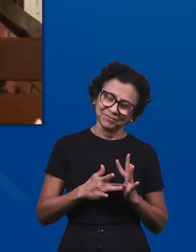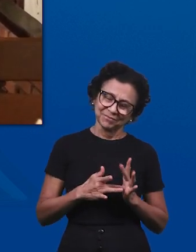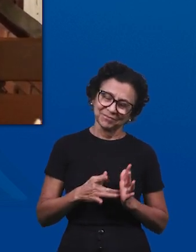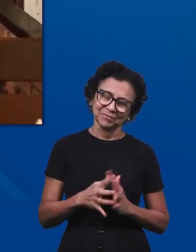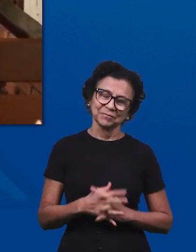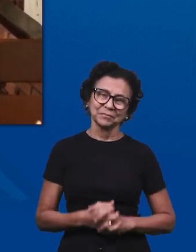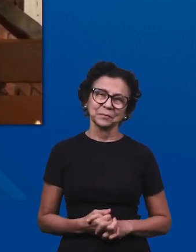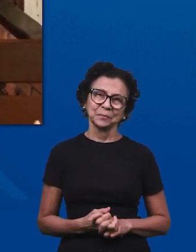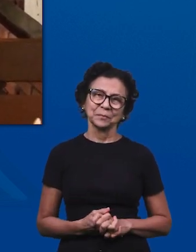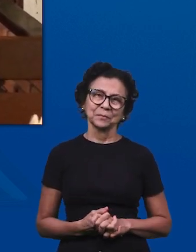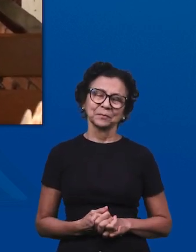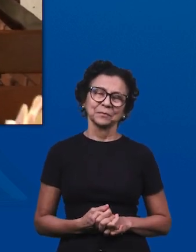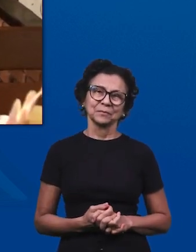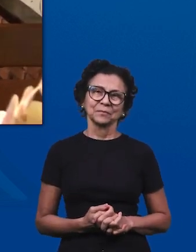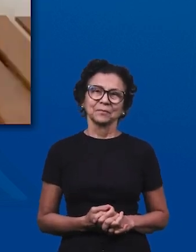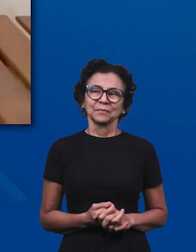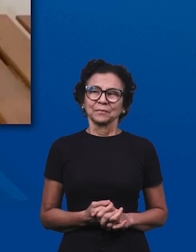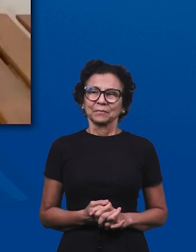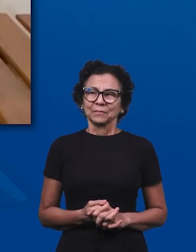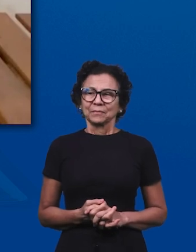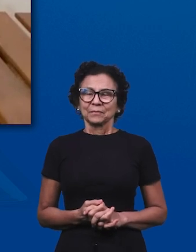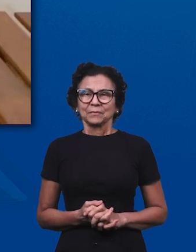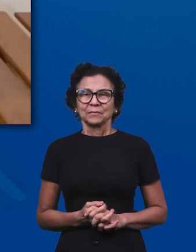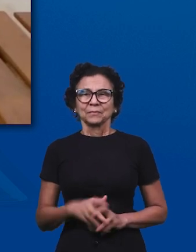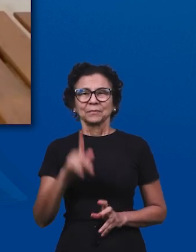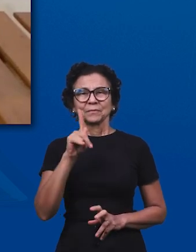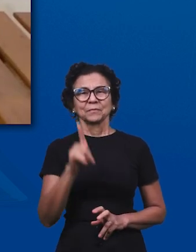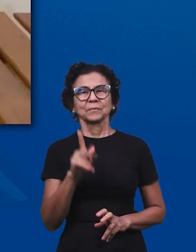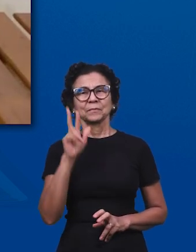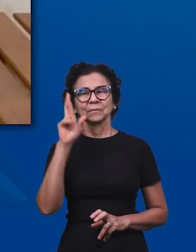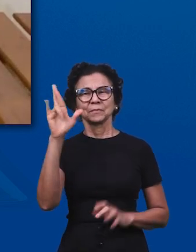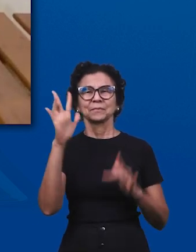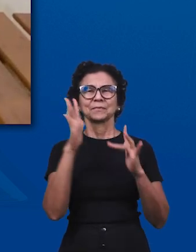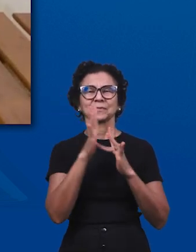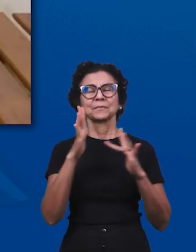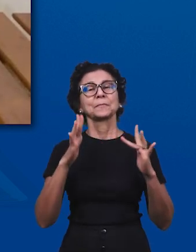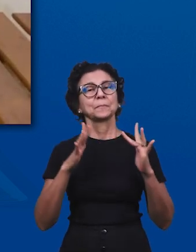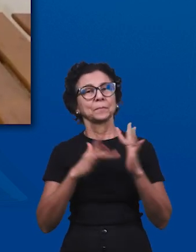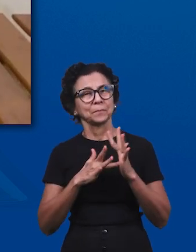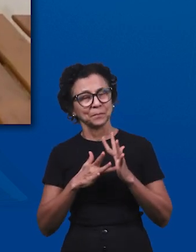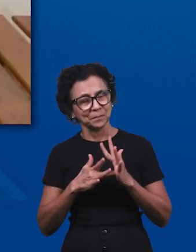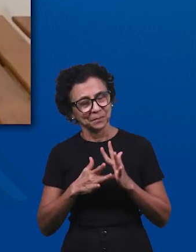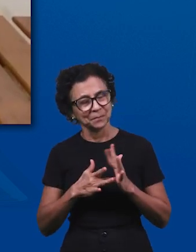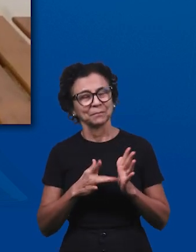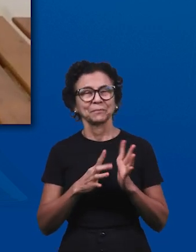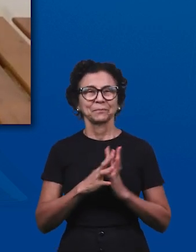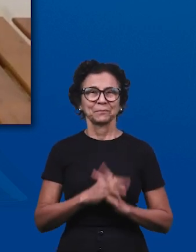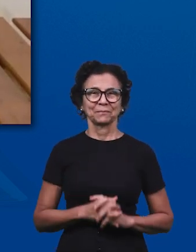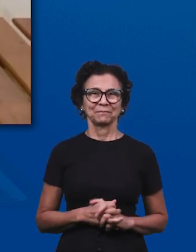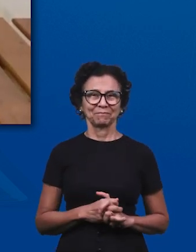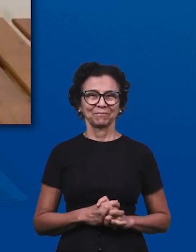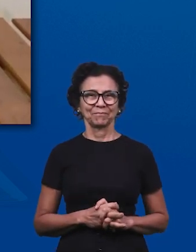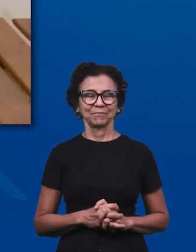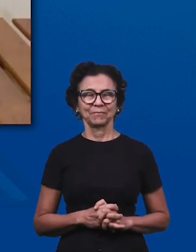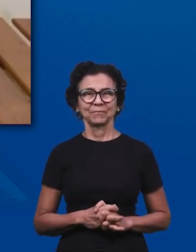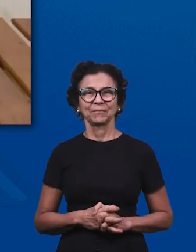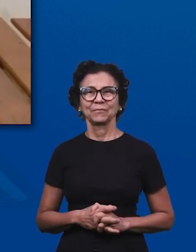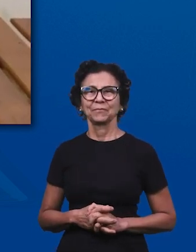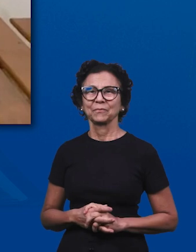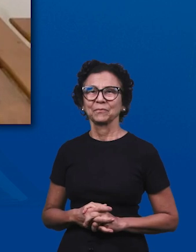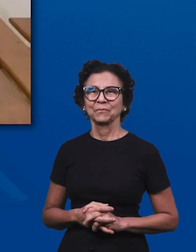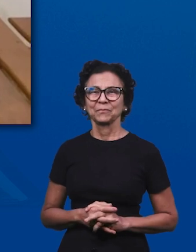Senhor Jesus! A paz do Senhor Jesus!